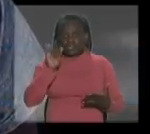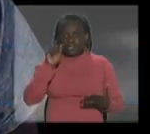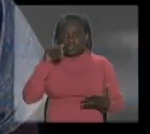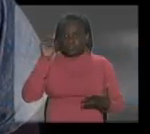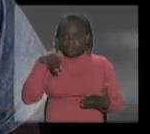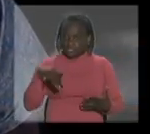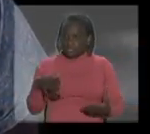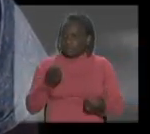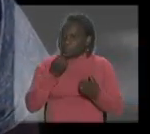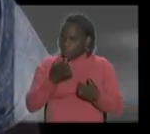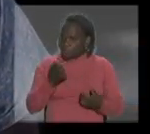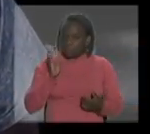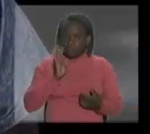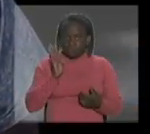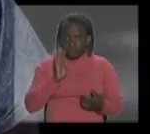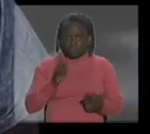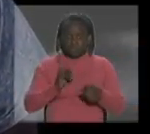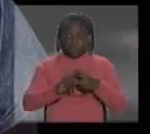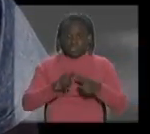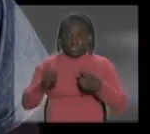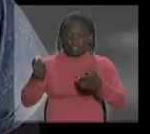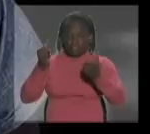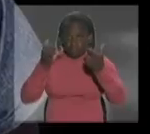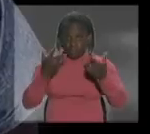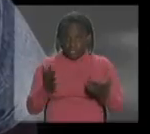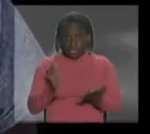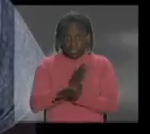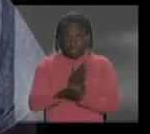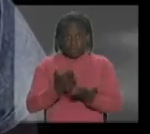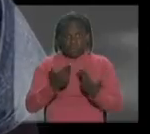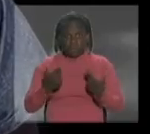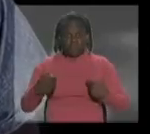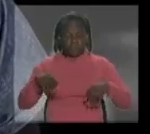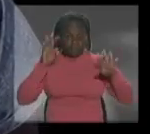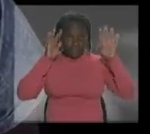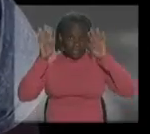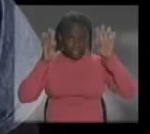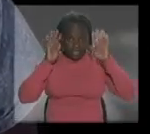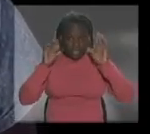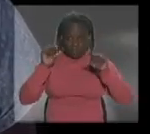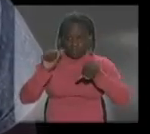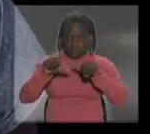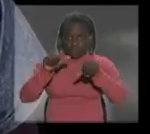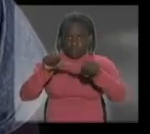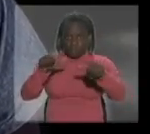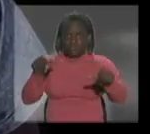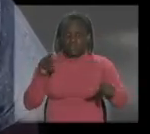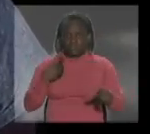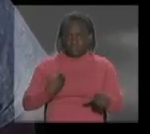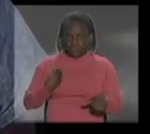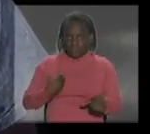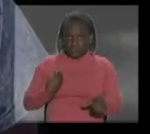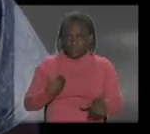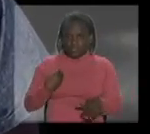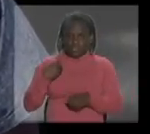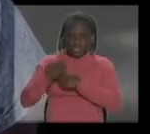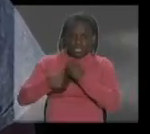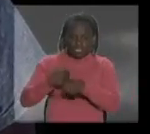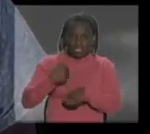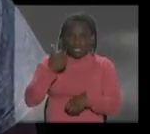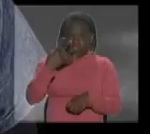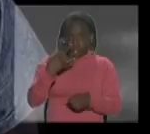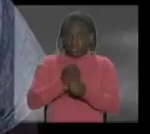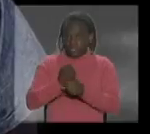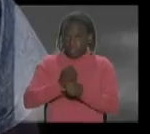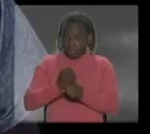muito bacana porque ela traz alguns aspectos, né, que a gente precisa pensar nessas transformações que a gente viveu nesses últimos